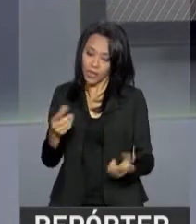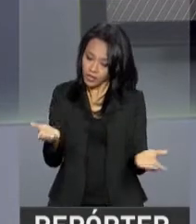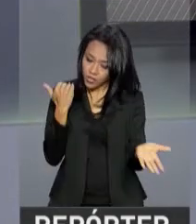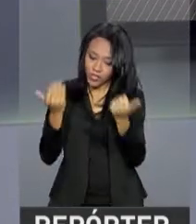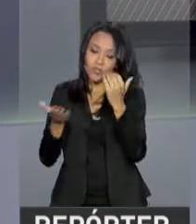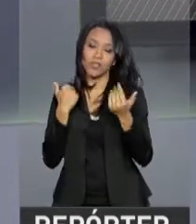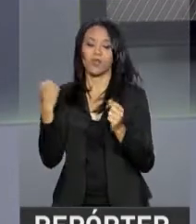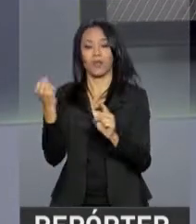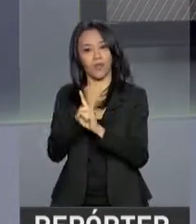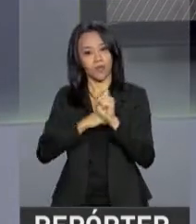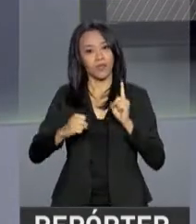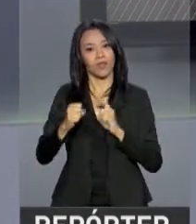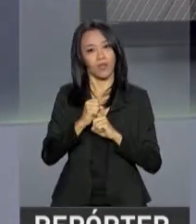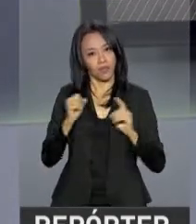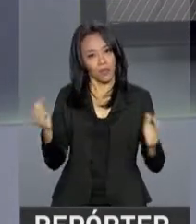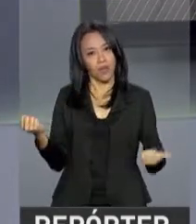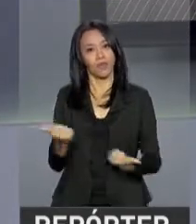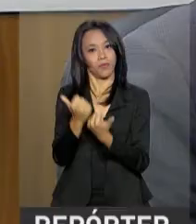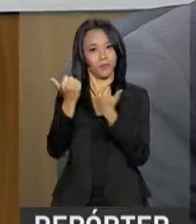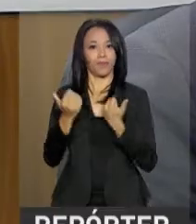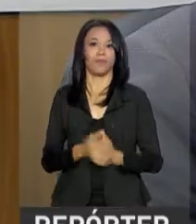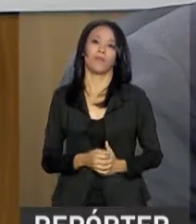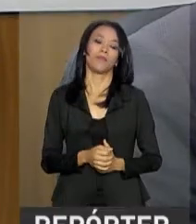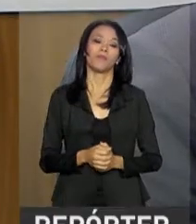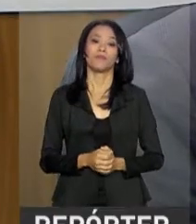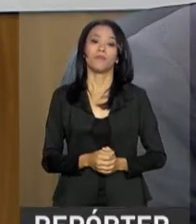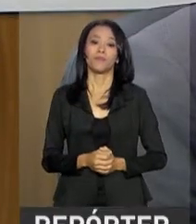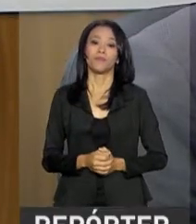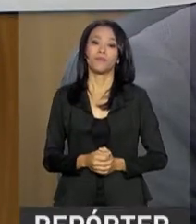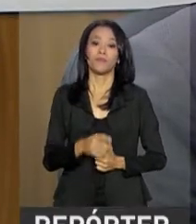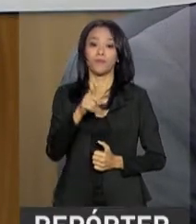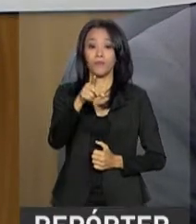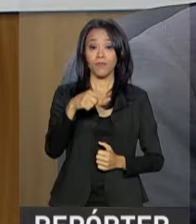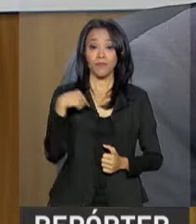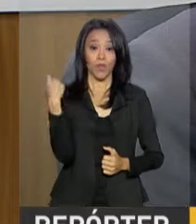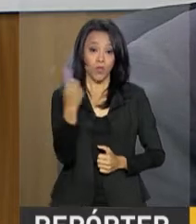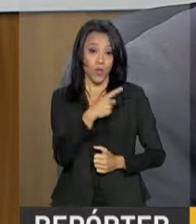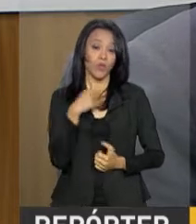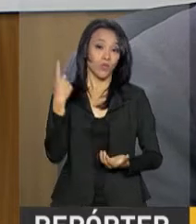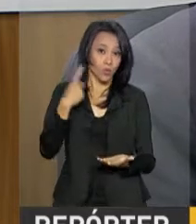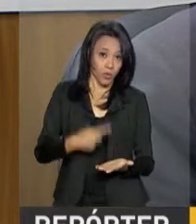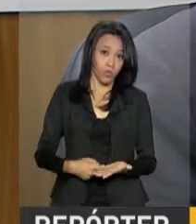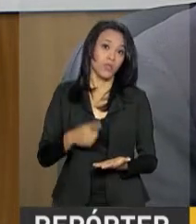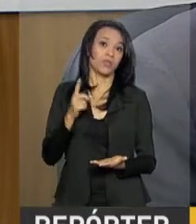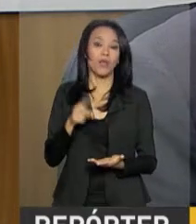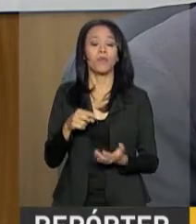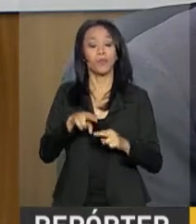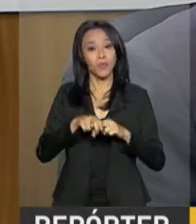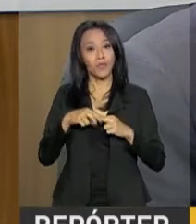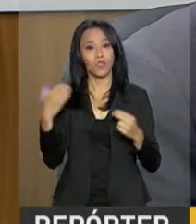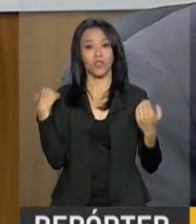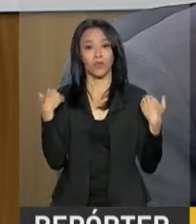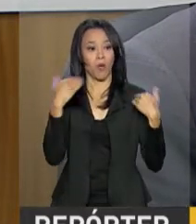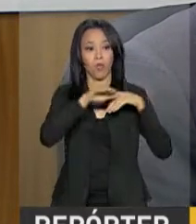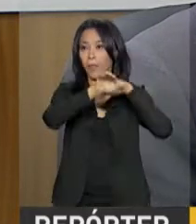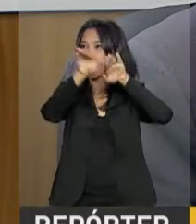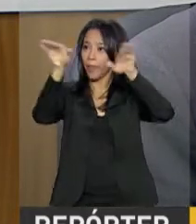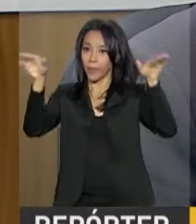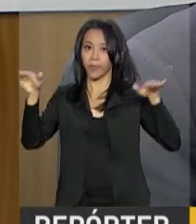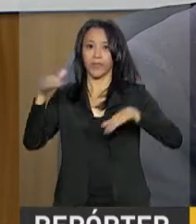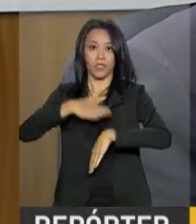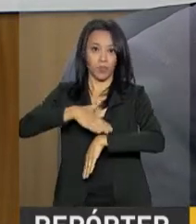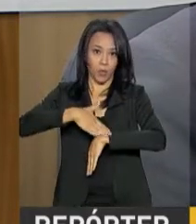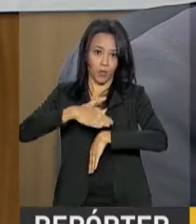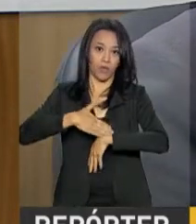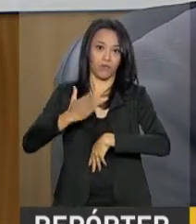na preservação nosso dever preservar para isso estamos com essa mobilização nacional nesse momento